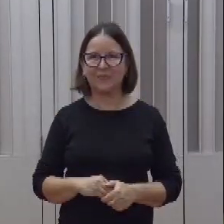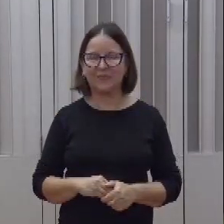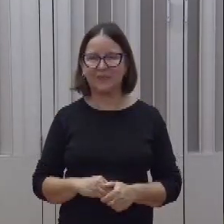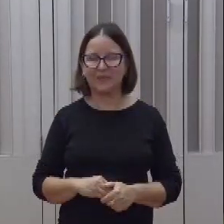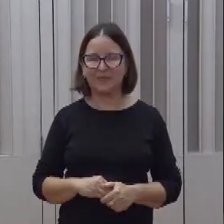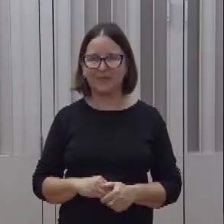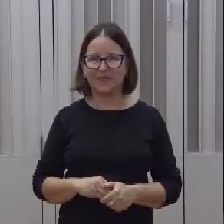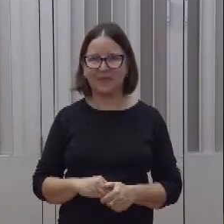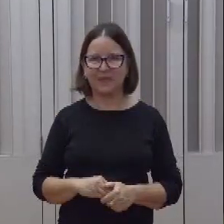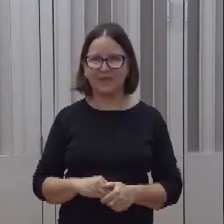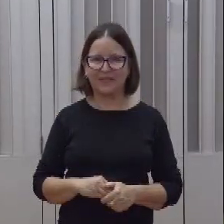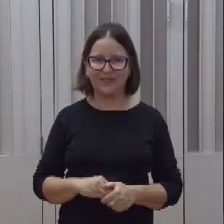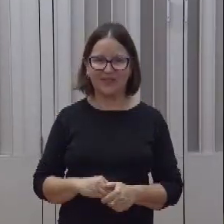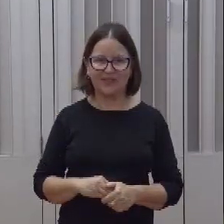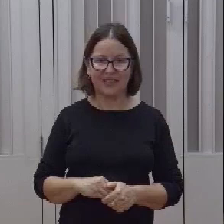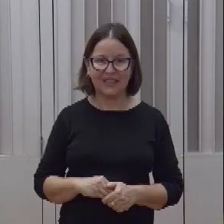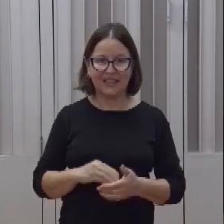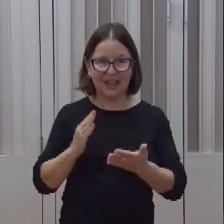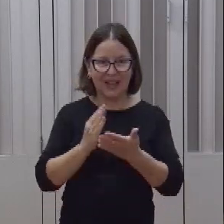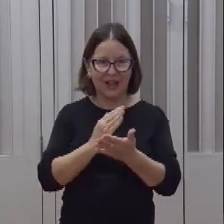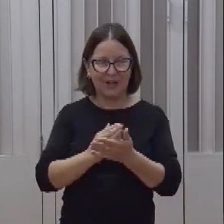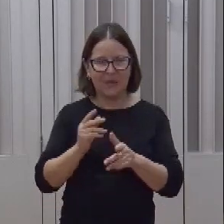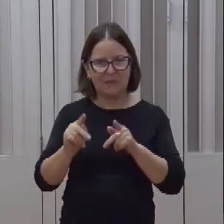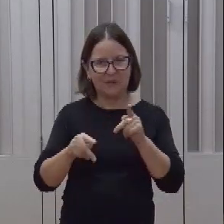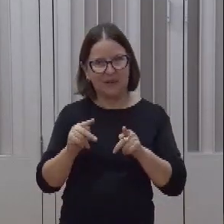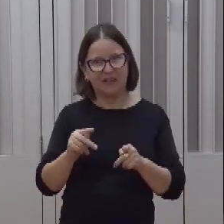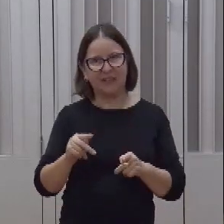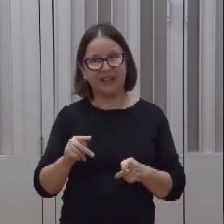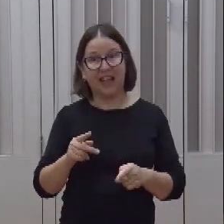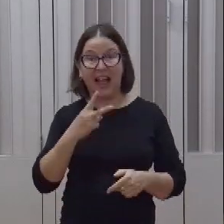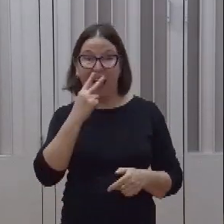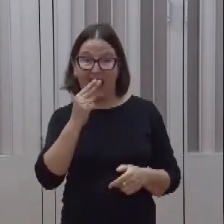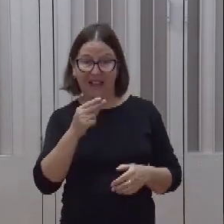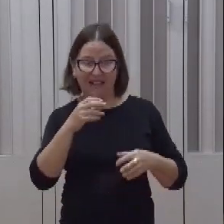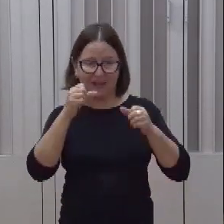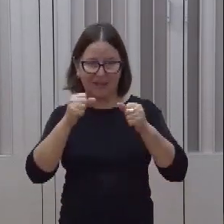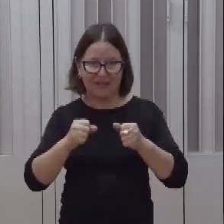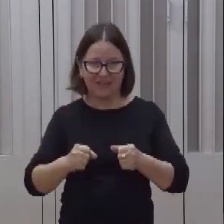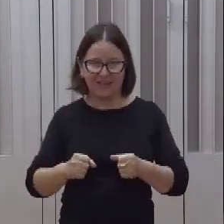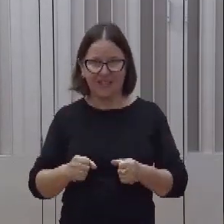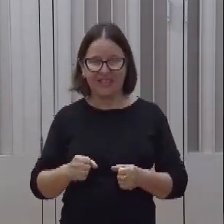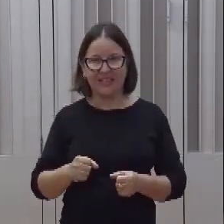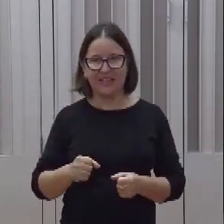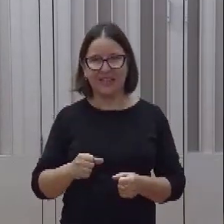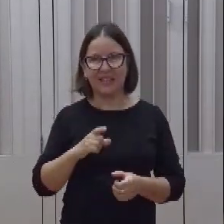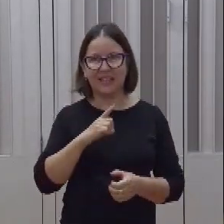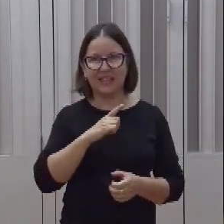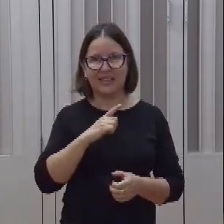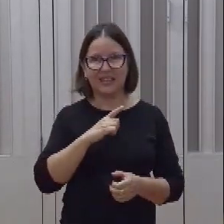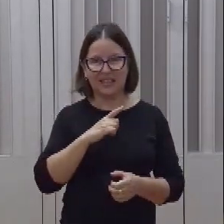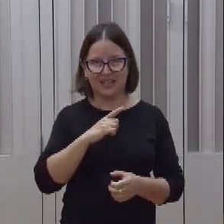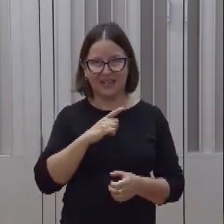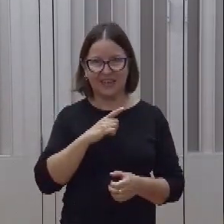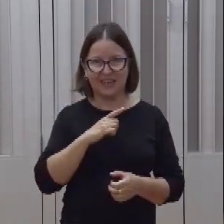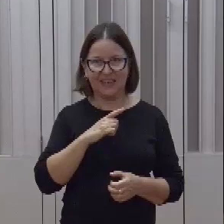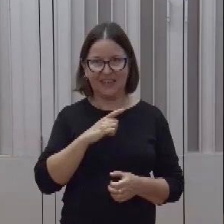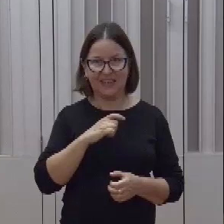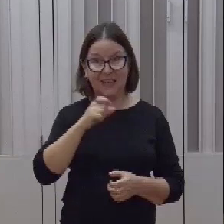Aqui, algumas pessoas imaginam que podem ter a pessoa de Jesus sem a doutrina de